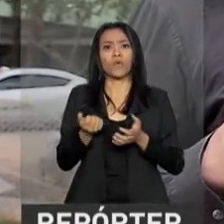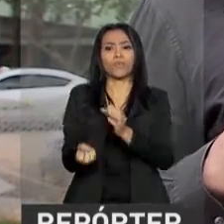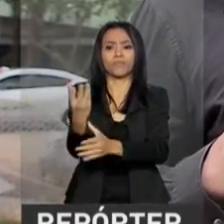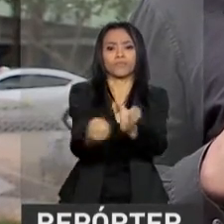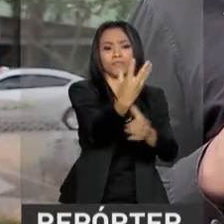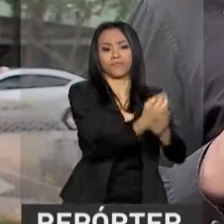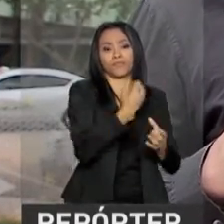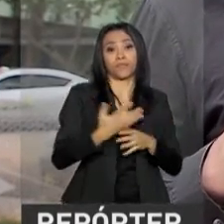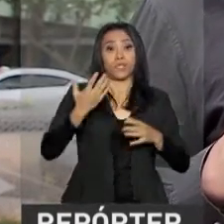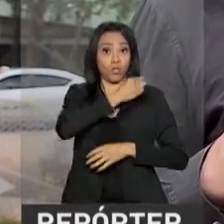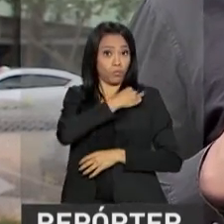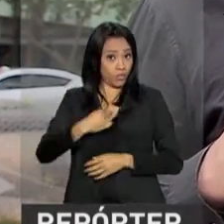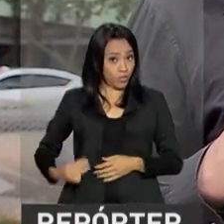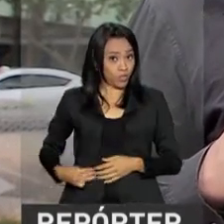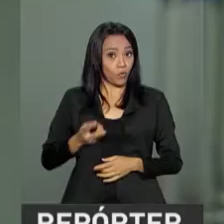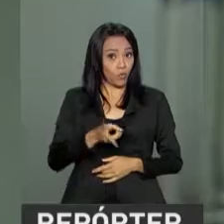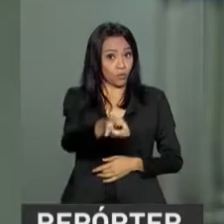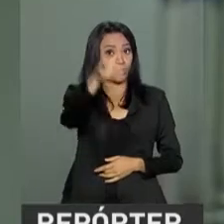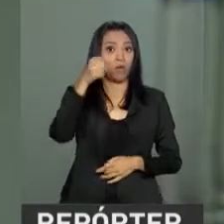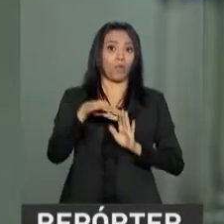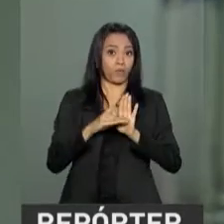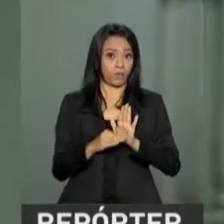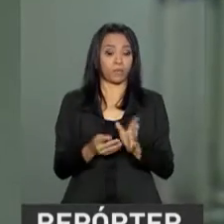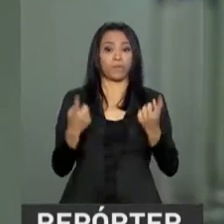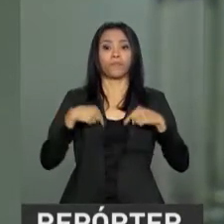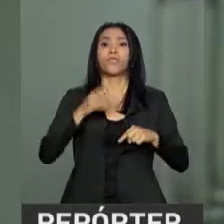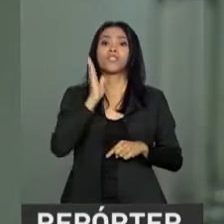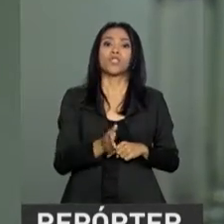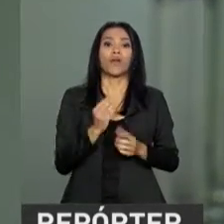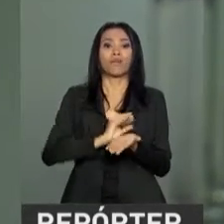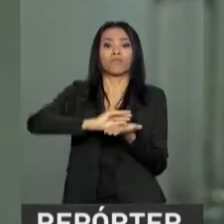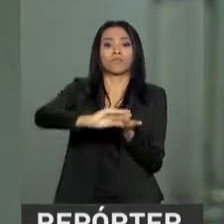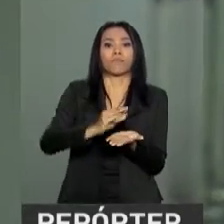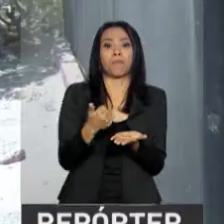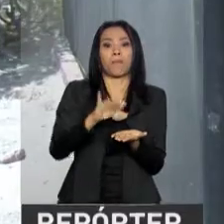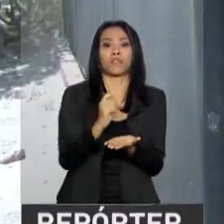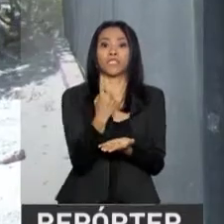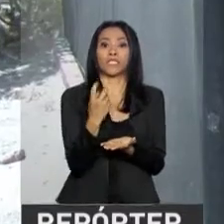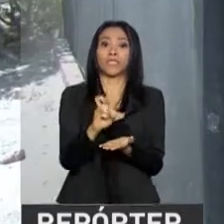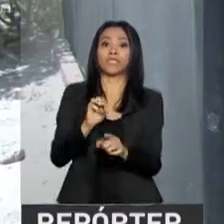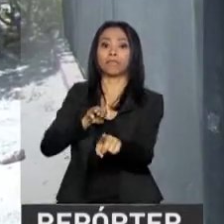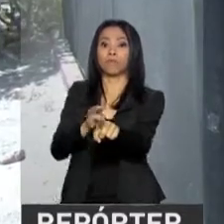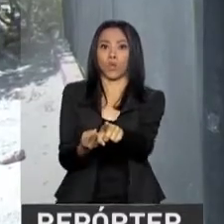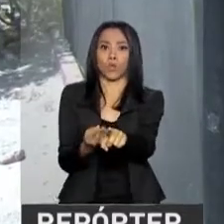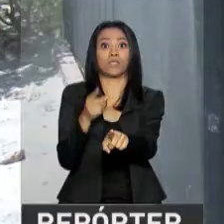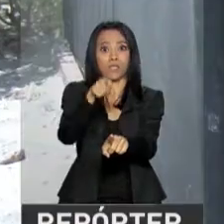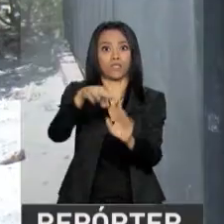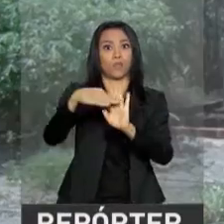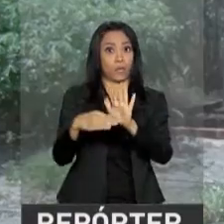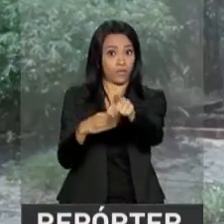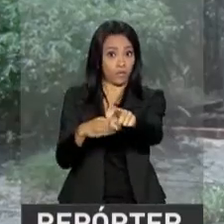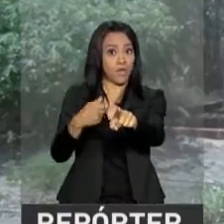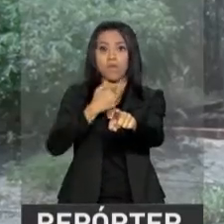defende a manutenção do programa já investimos mais de 15 milhões neste programa e é um programa que eu acho que não deve